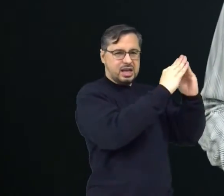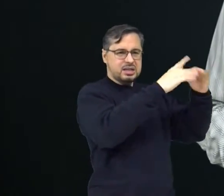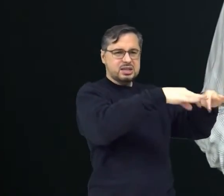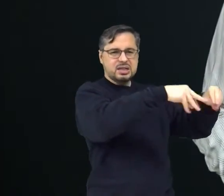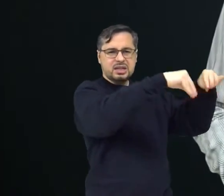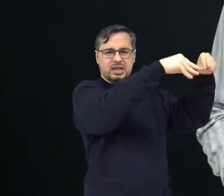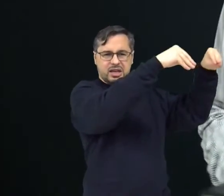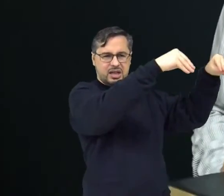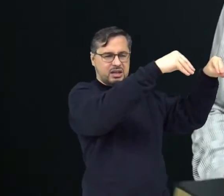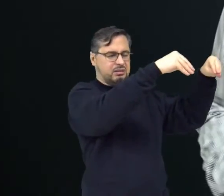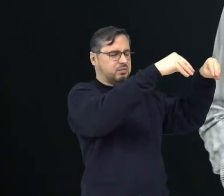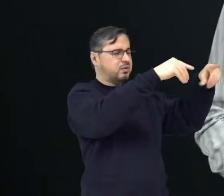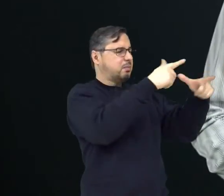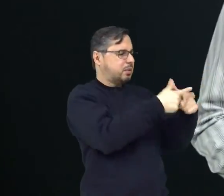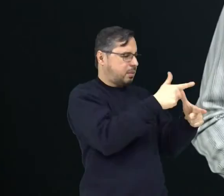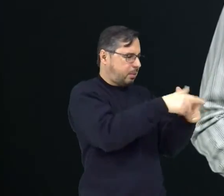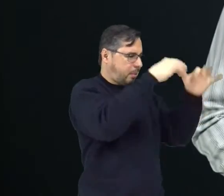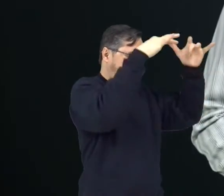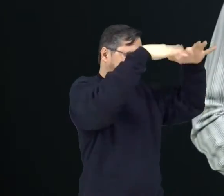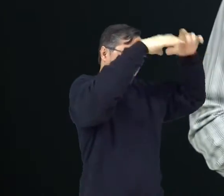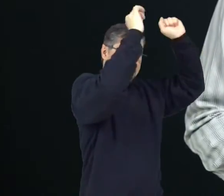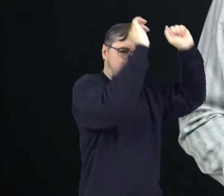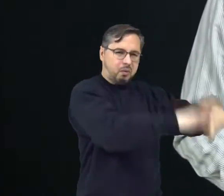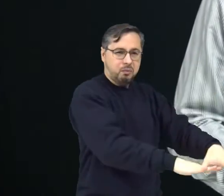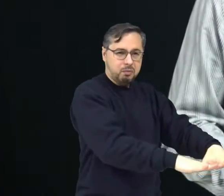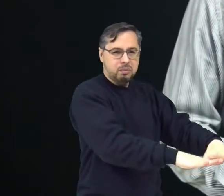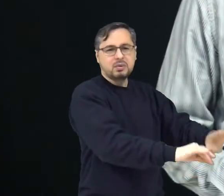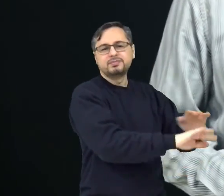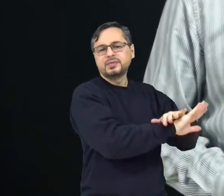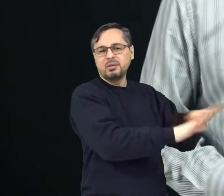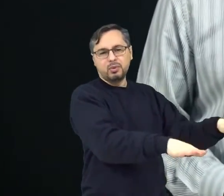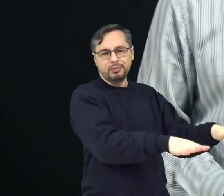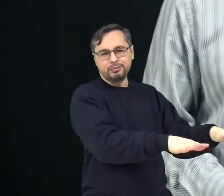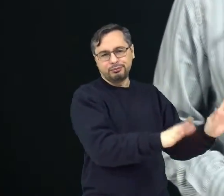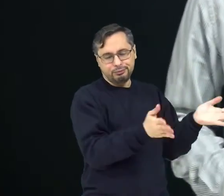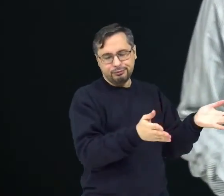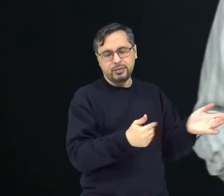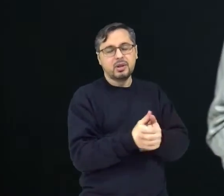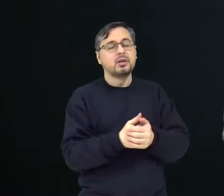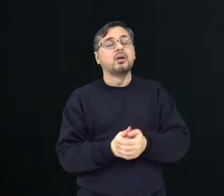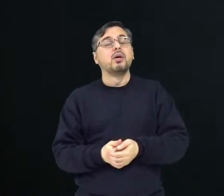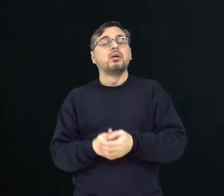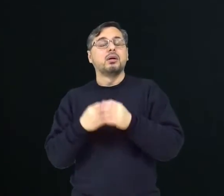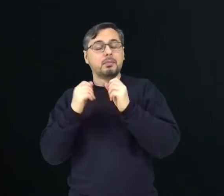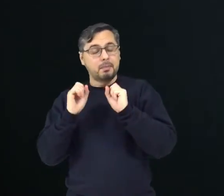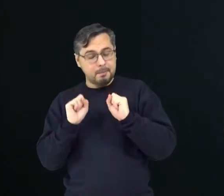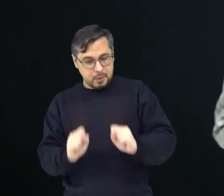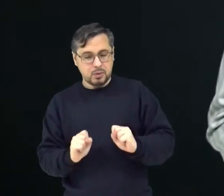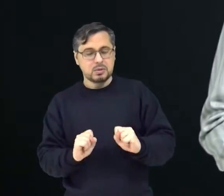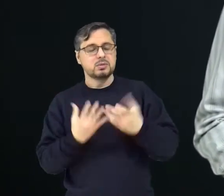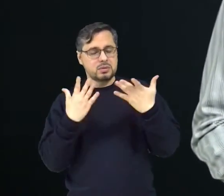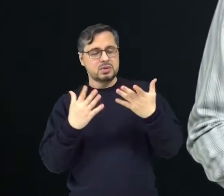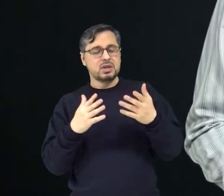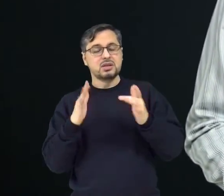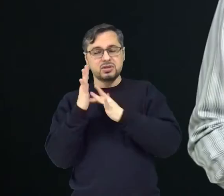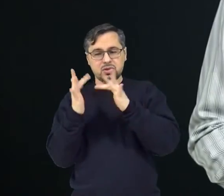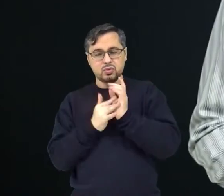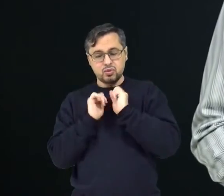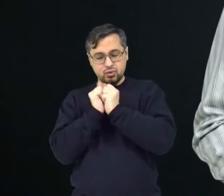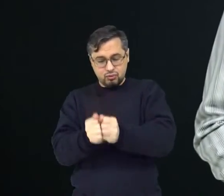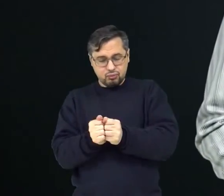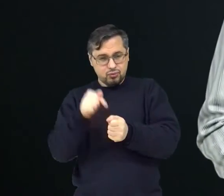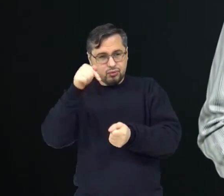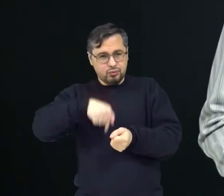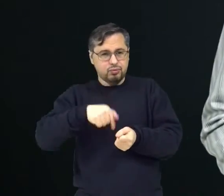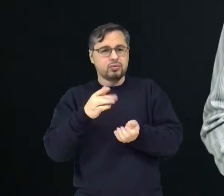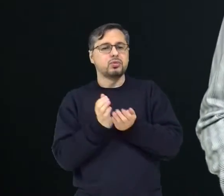manter em pé. E aí a derrocada é certa. É possível ter Jesus no barco e mesmo assim enfrentar